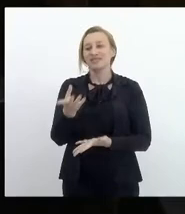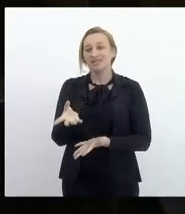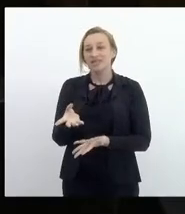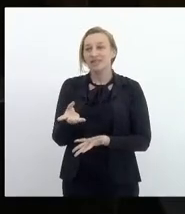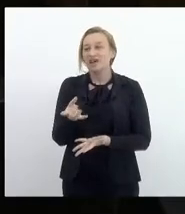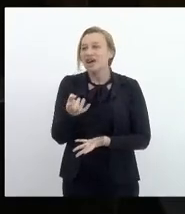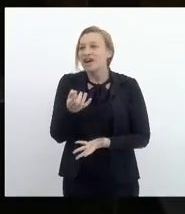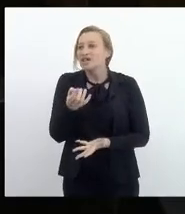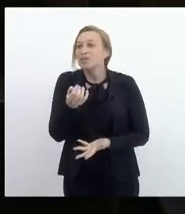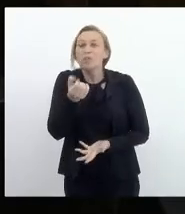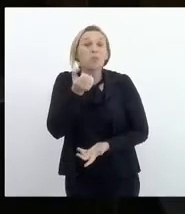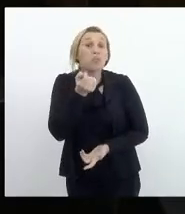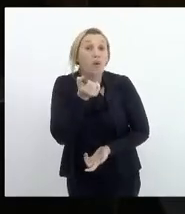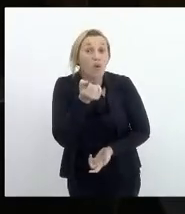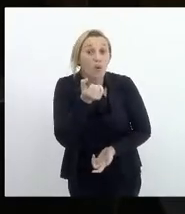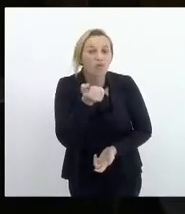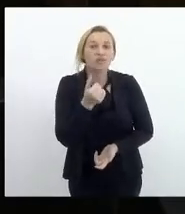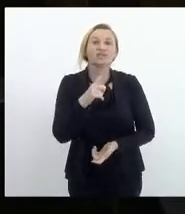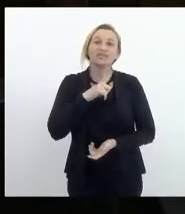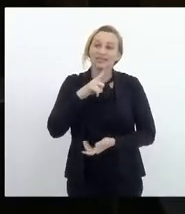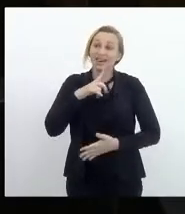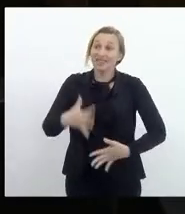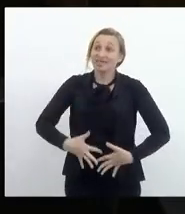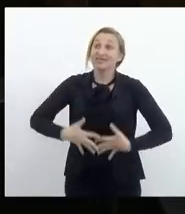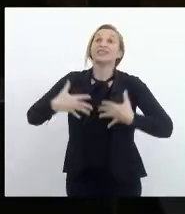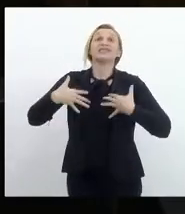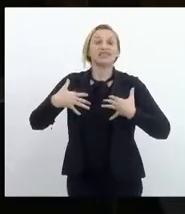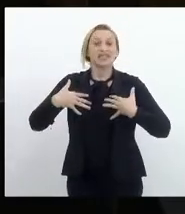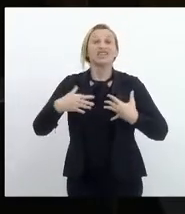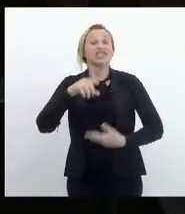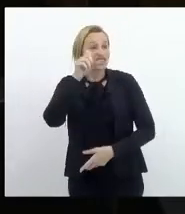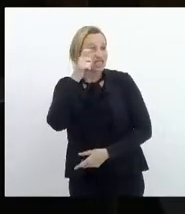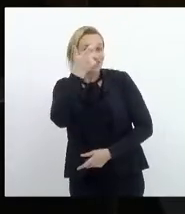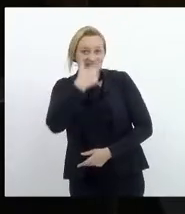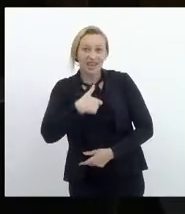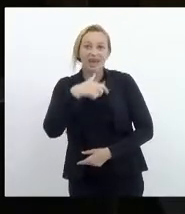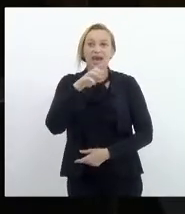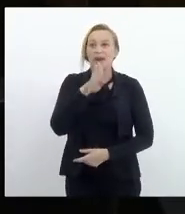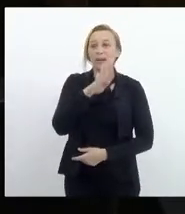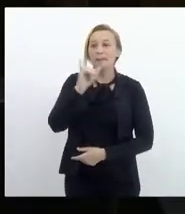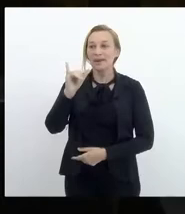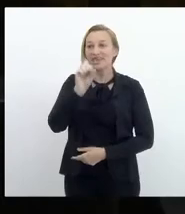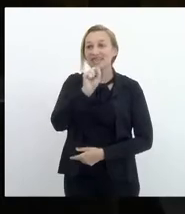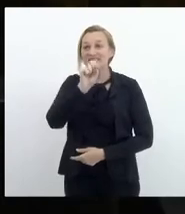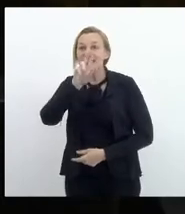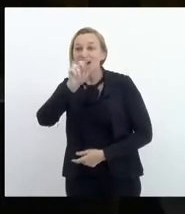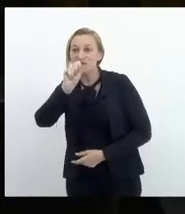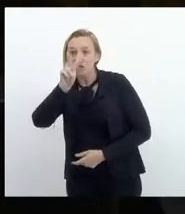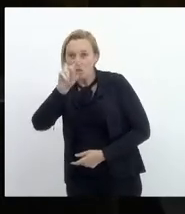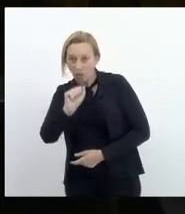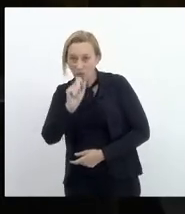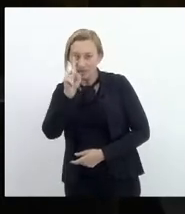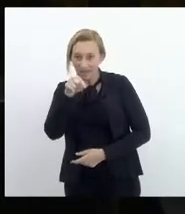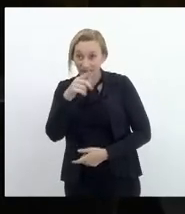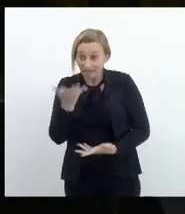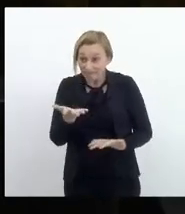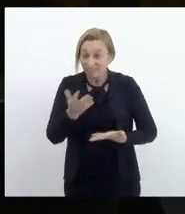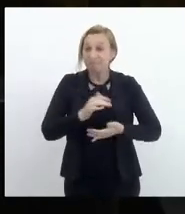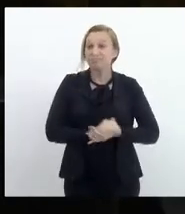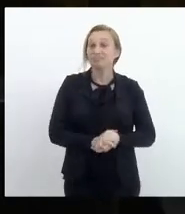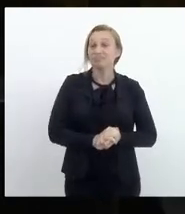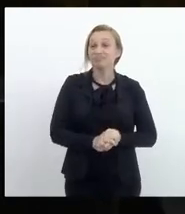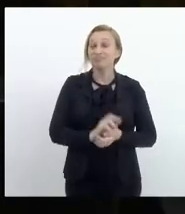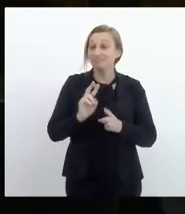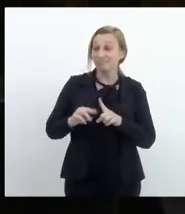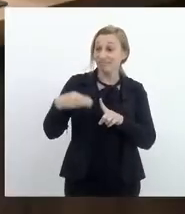Aqueles né que tem o prazer de serviços avô é um prazer o